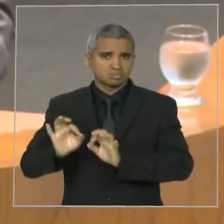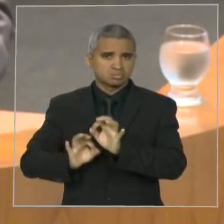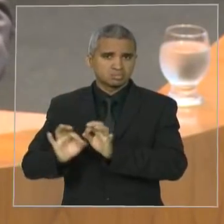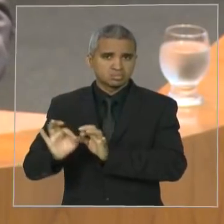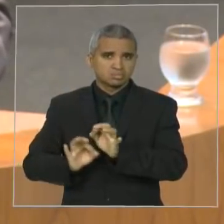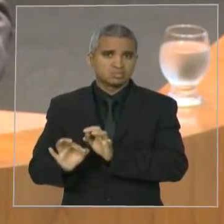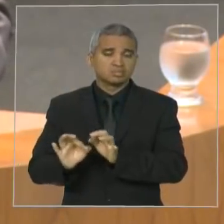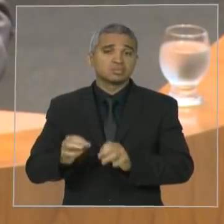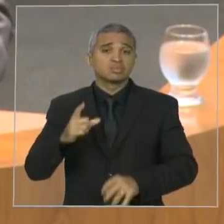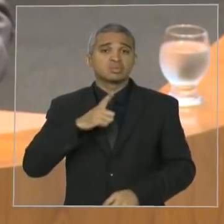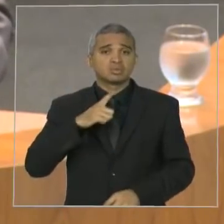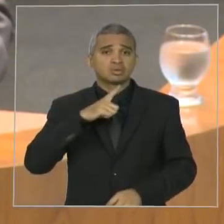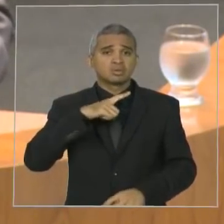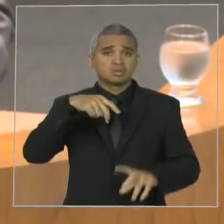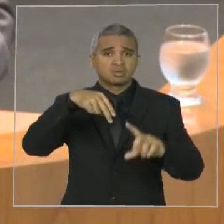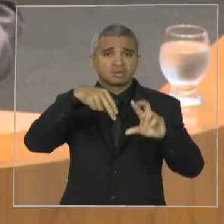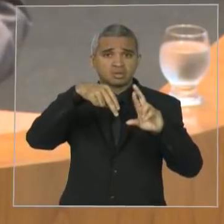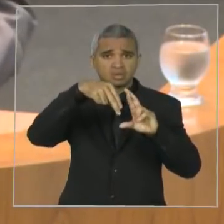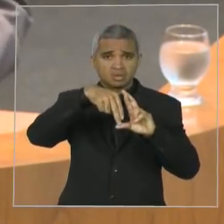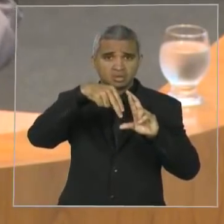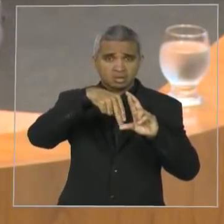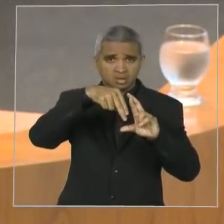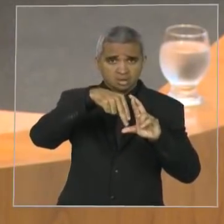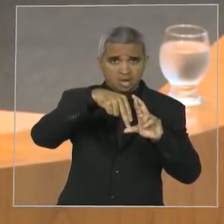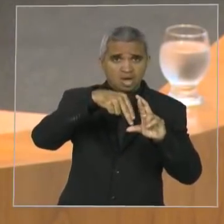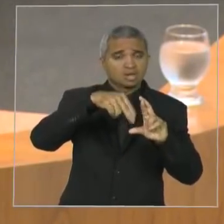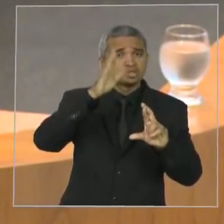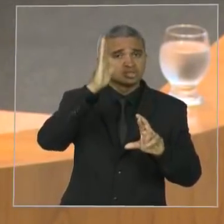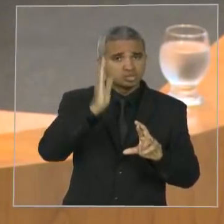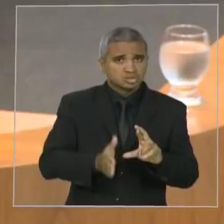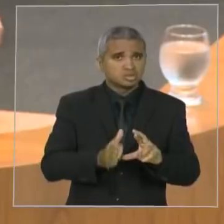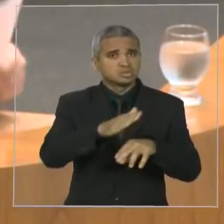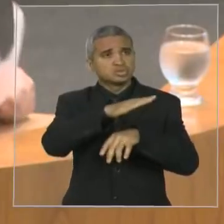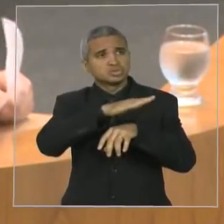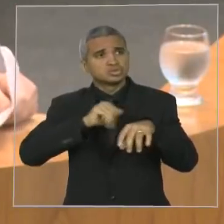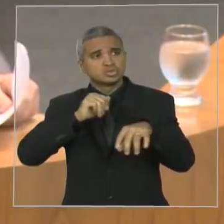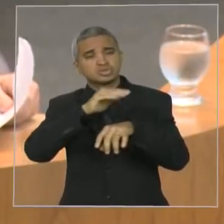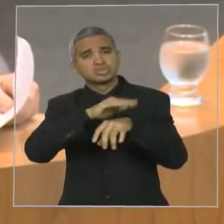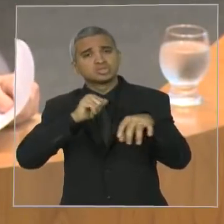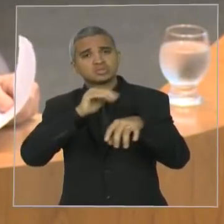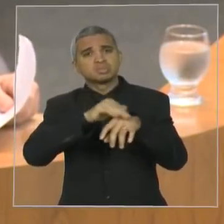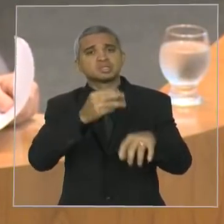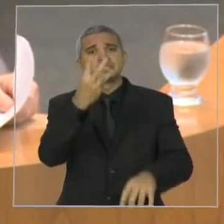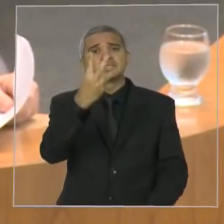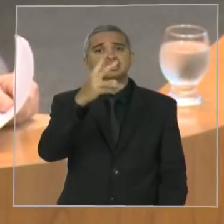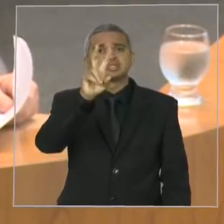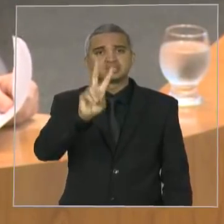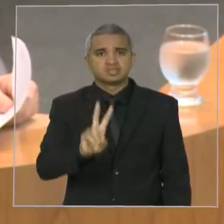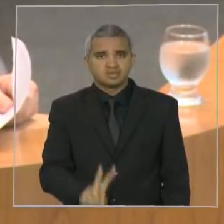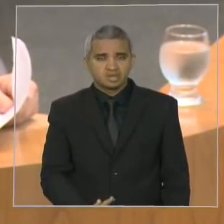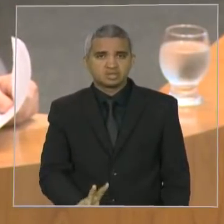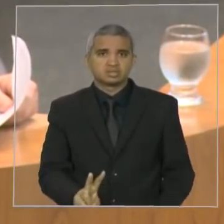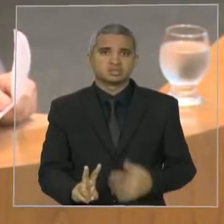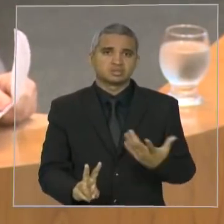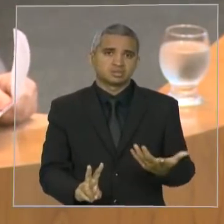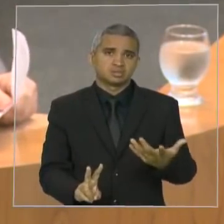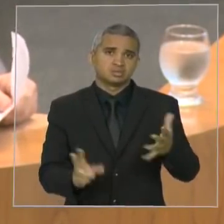publicamente sua preocupação com a frequência do uso das Forças Armadas na segurança pública.